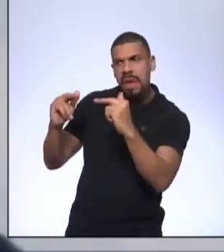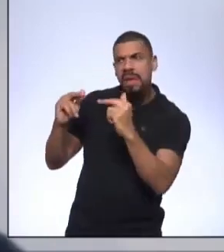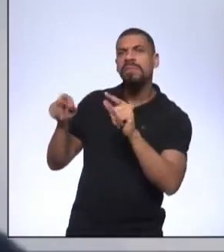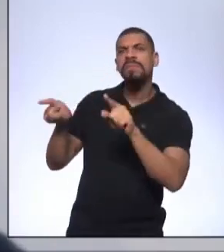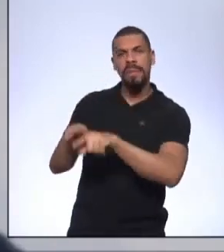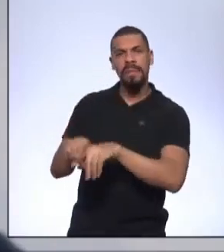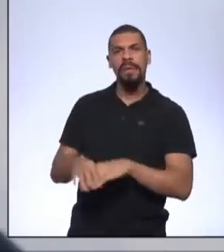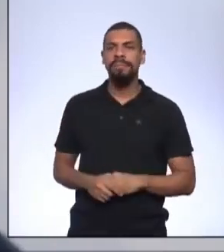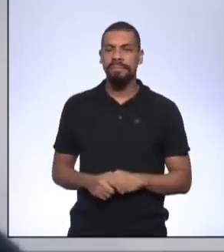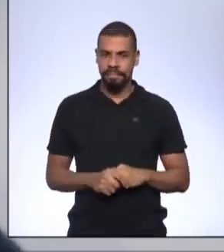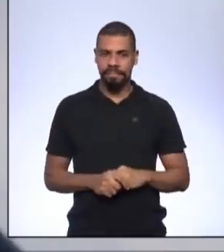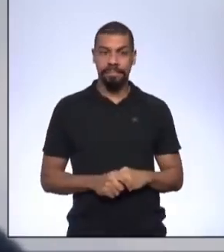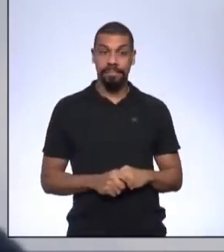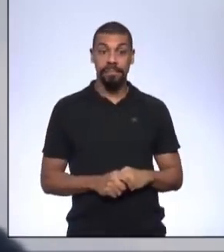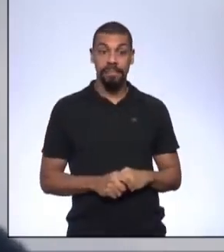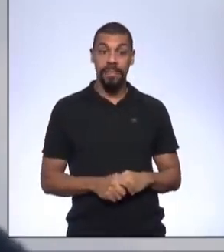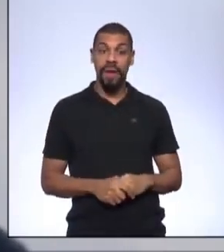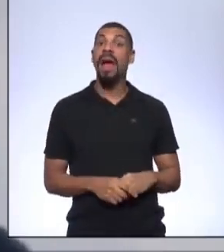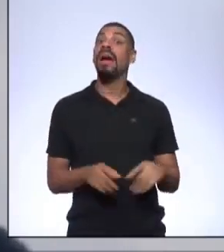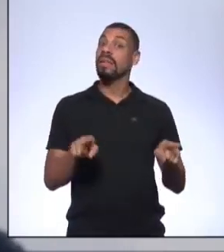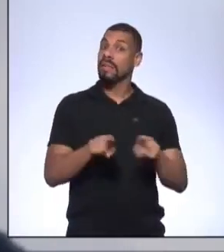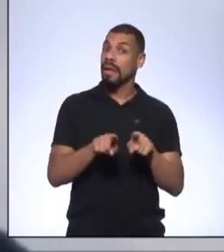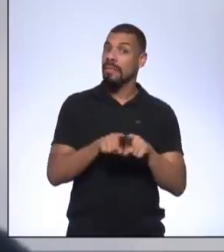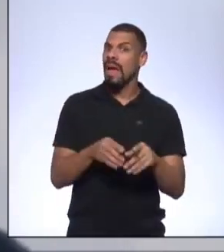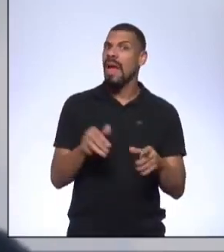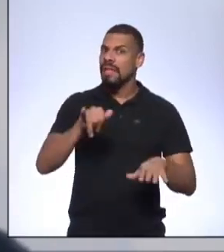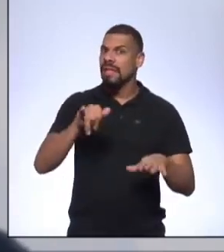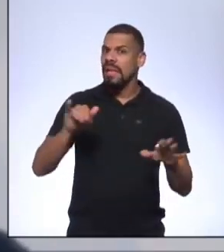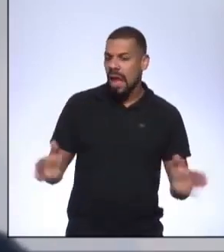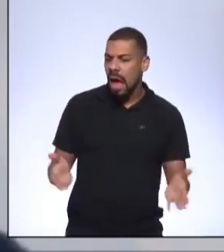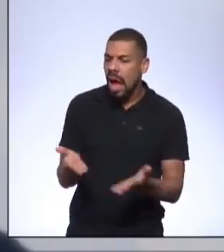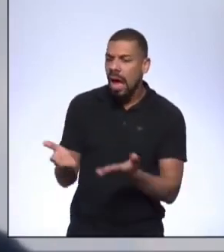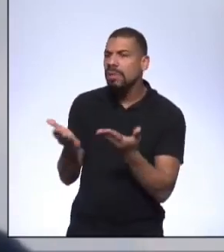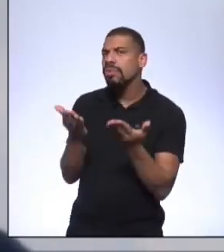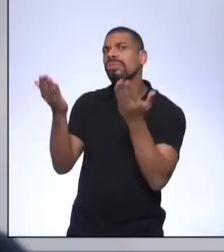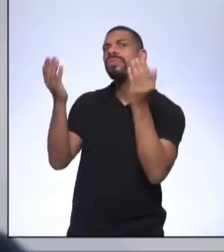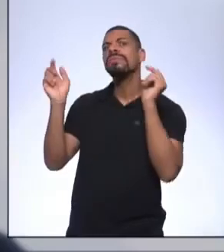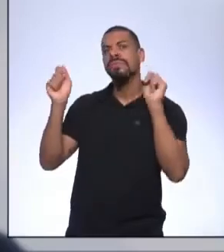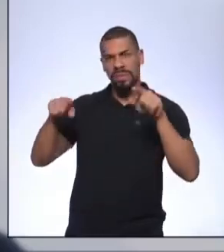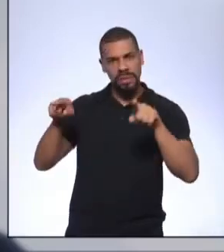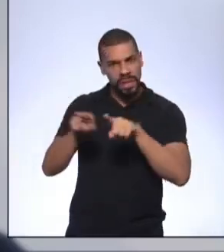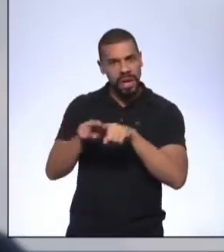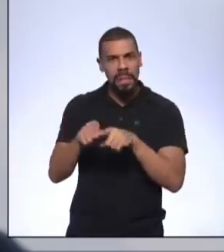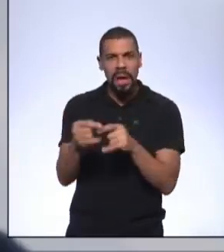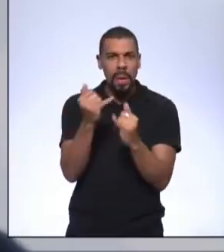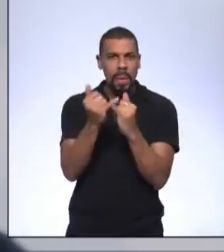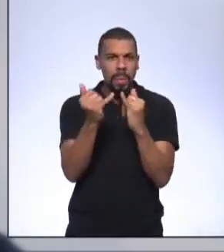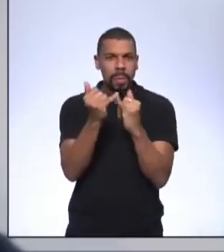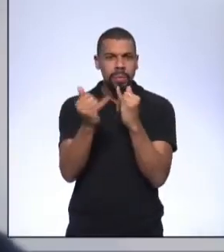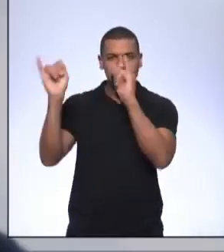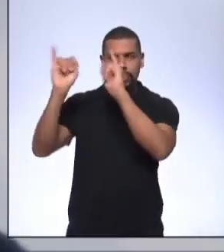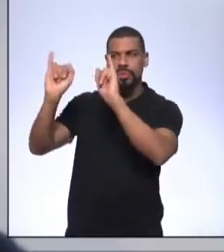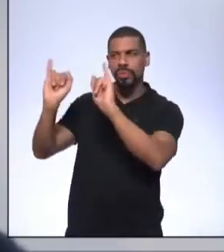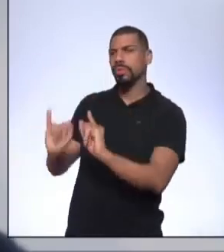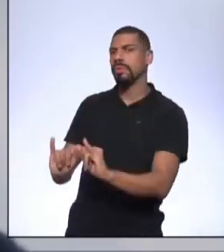um Deus, me obedecer e, quem sabe, até me adorar como se eu fosse um Deus. Então, era para que o poder desse rei fosse